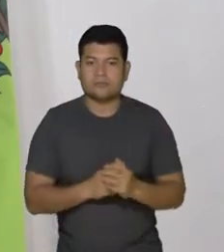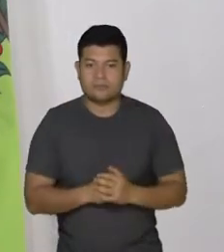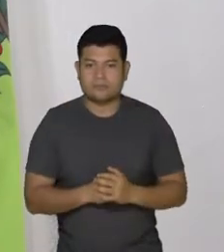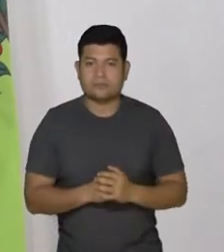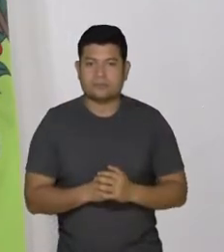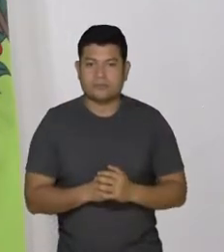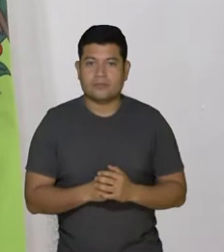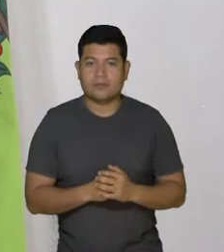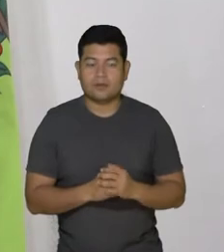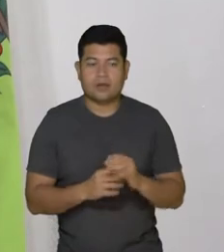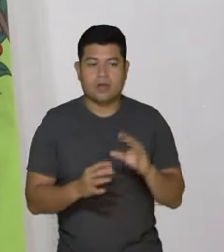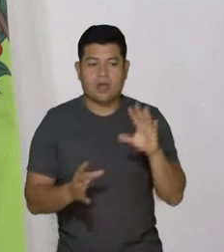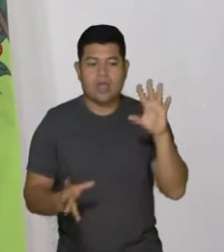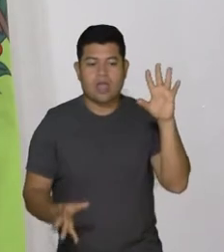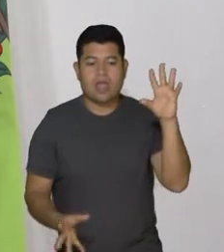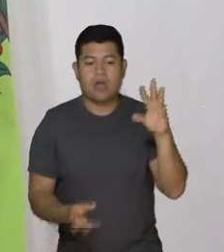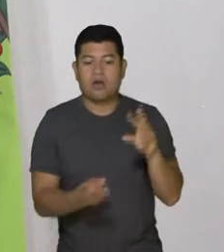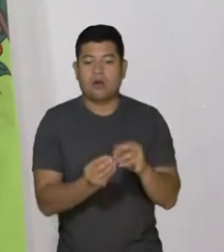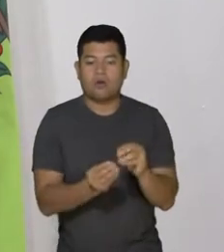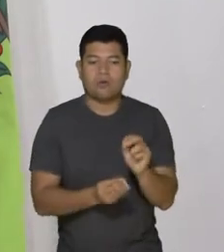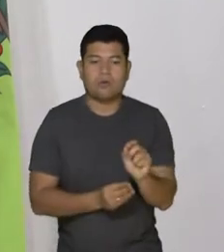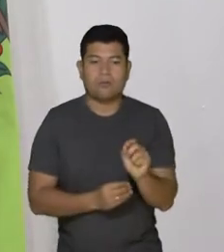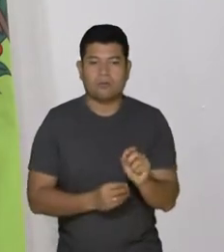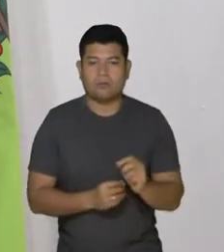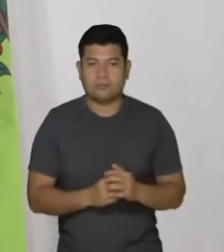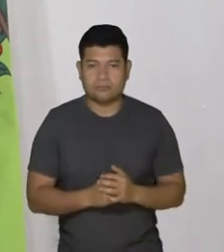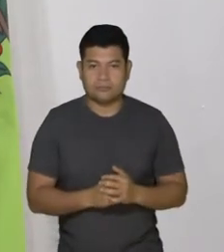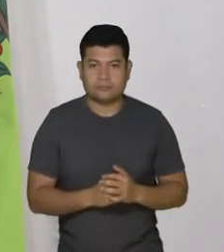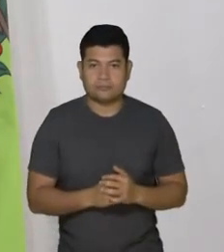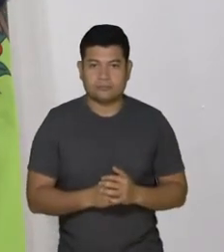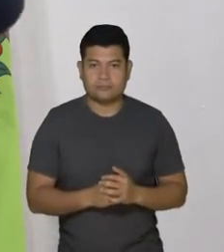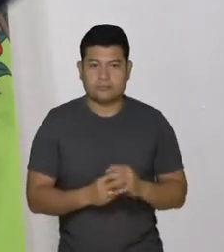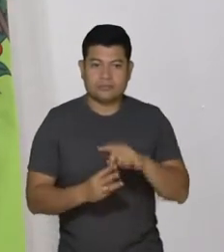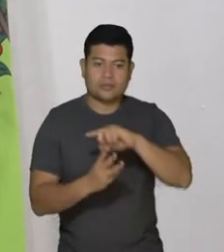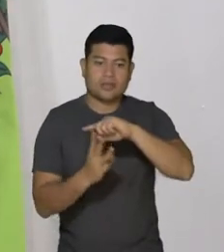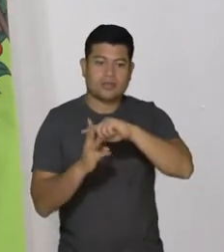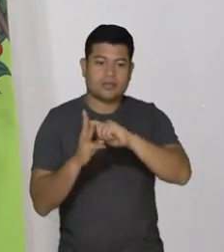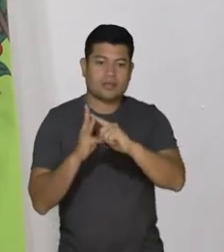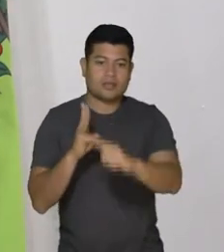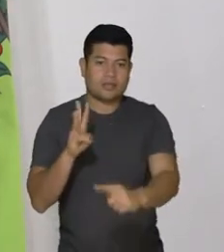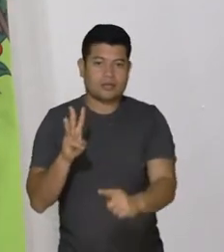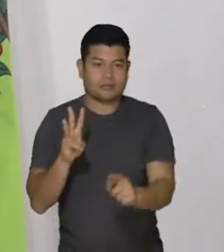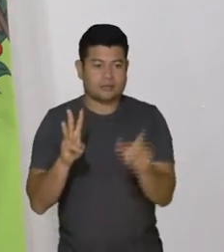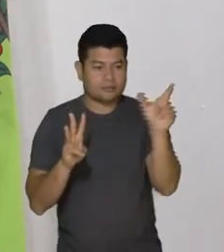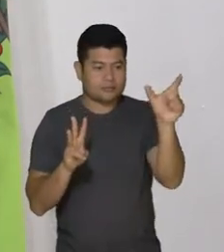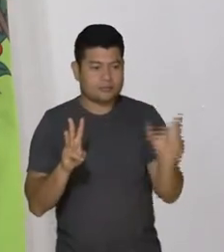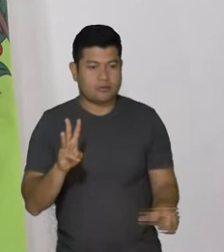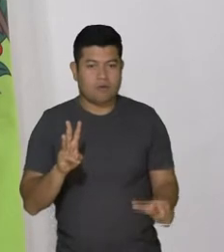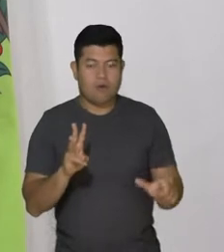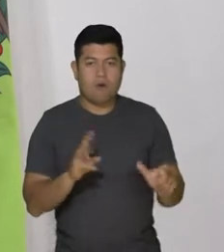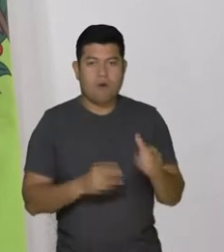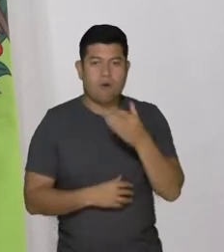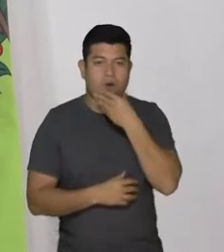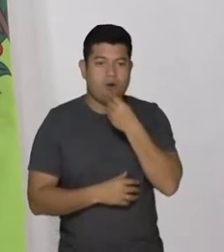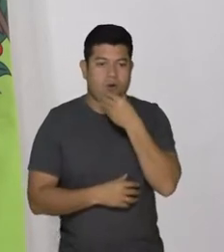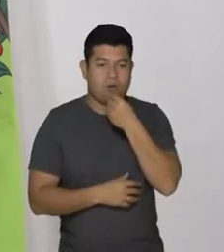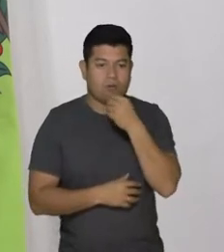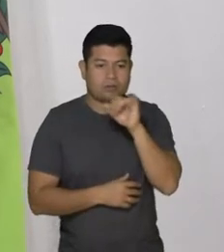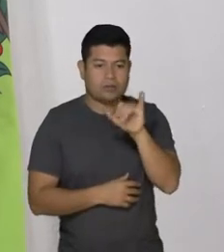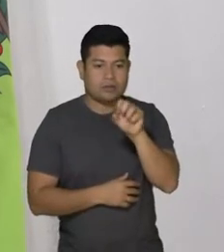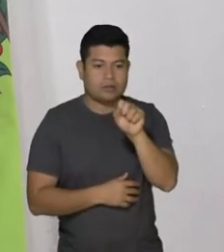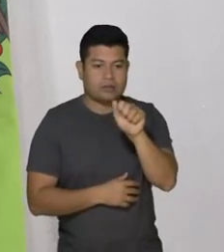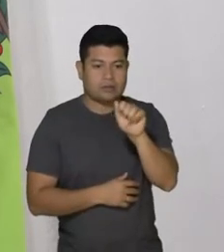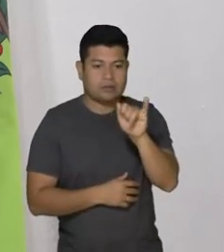para resumir três personagens Coronel Isaías já reformado